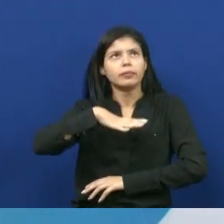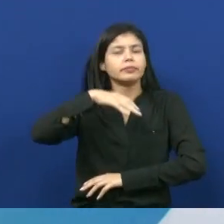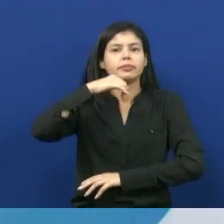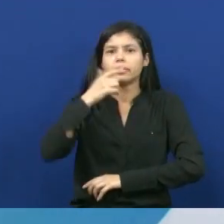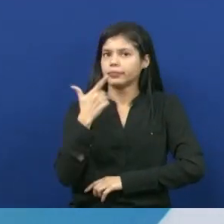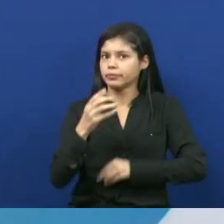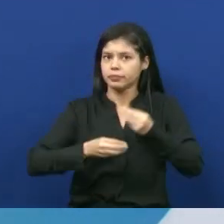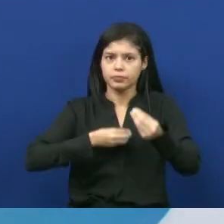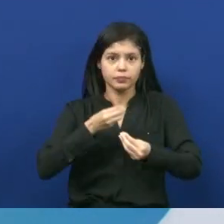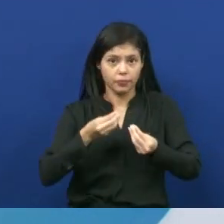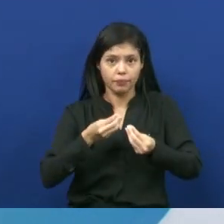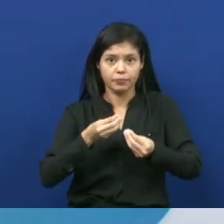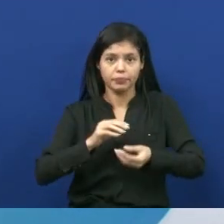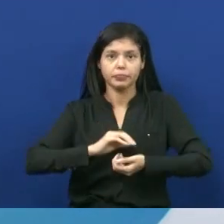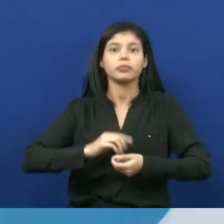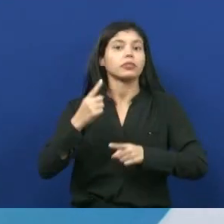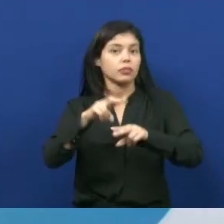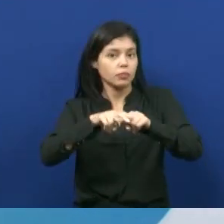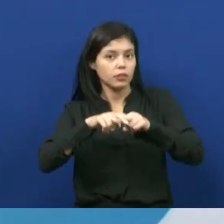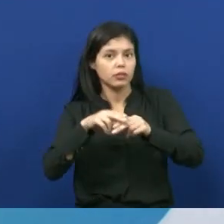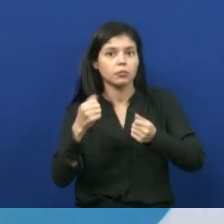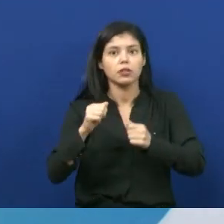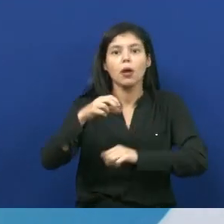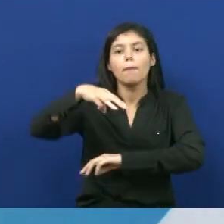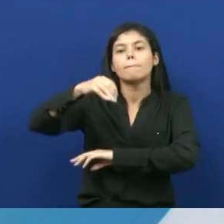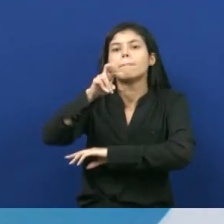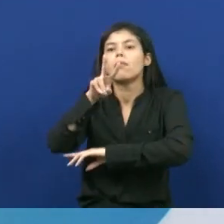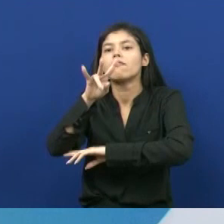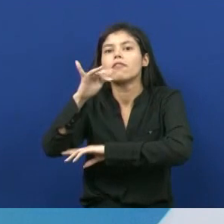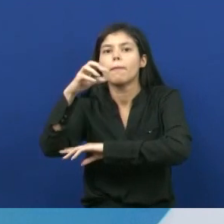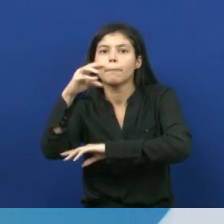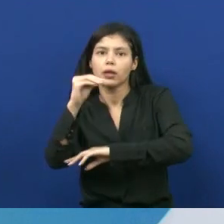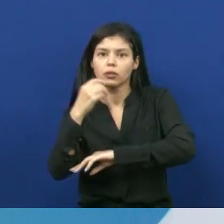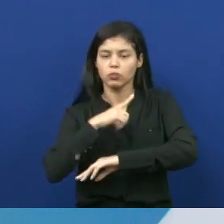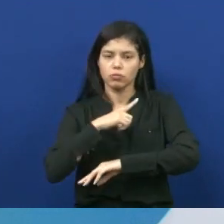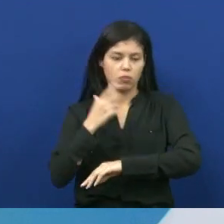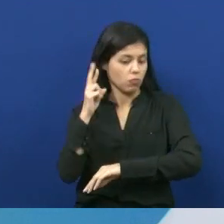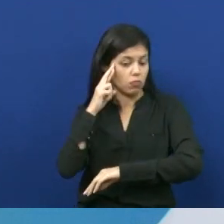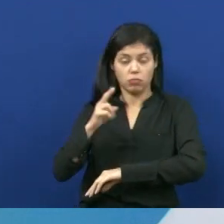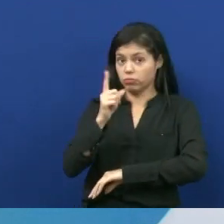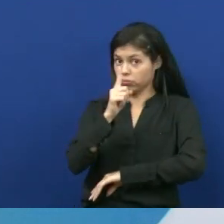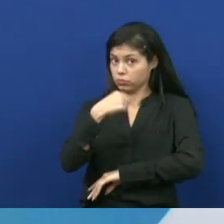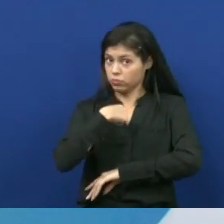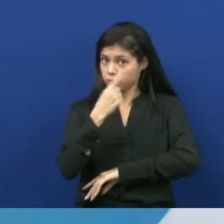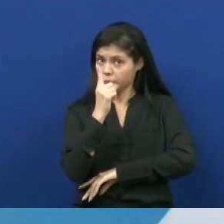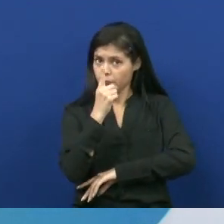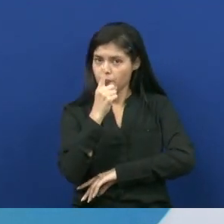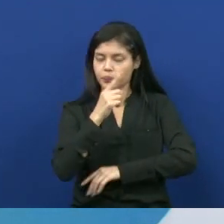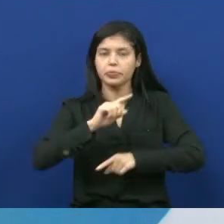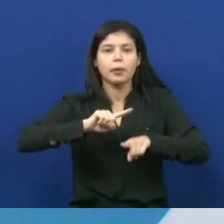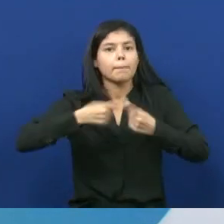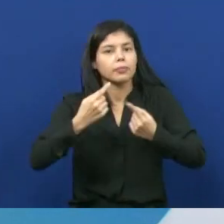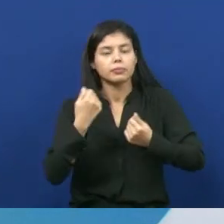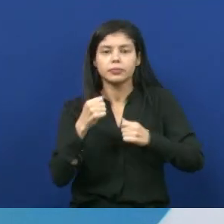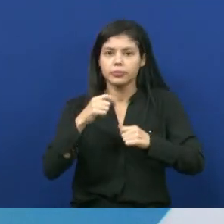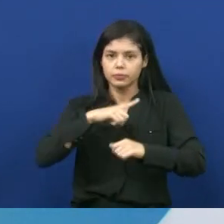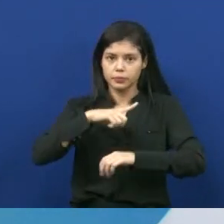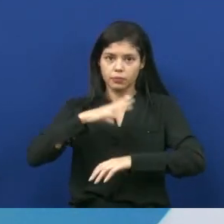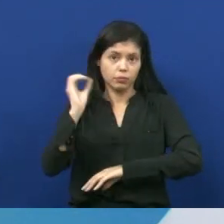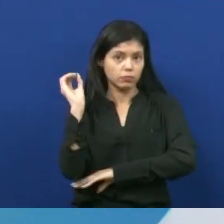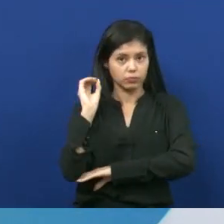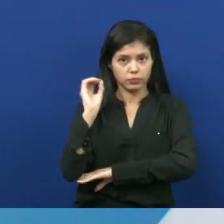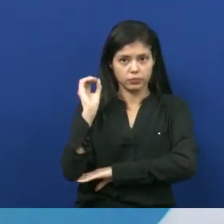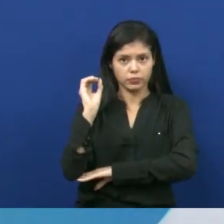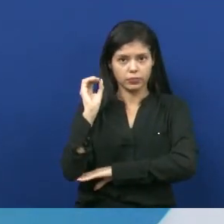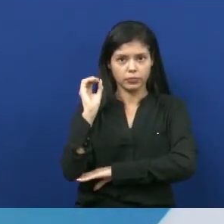organismo inspirar e expirar. Por isso que ele é um movimento completamente involuntário. Nós precisamos do oxigênio